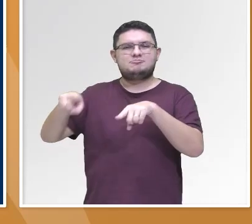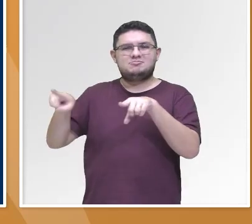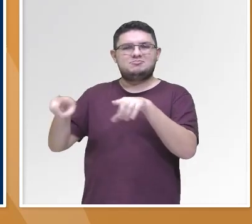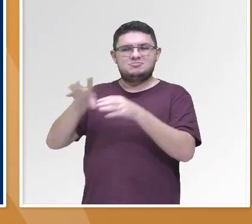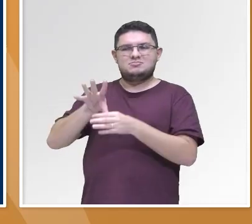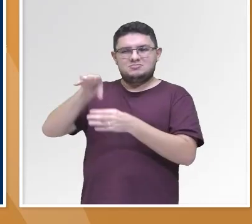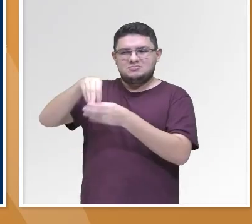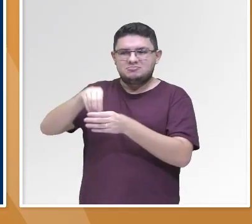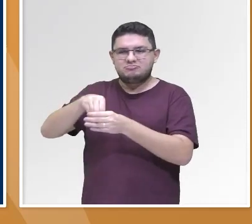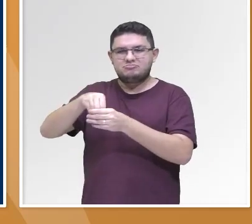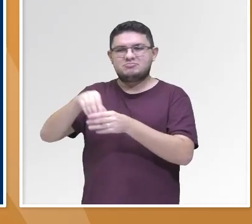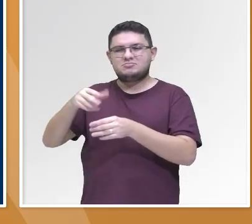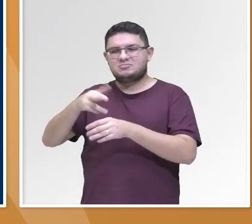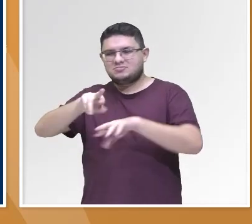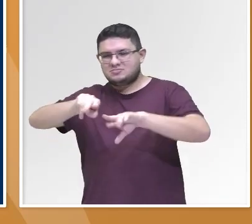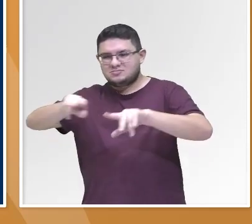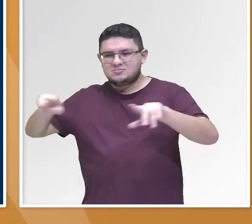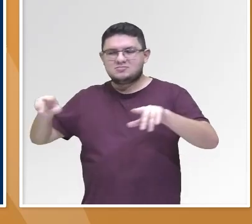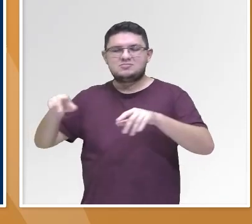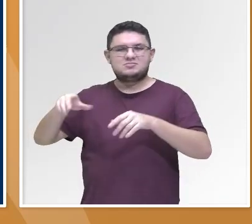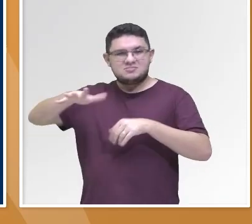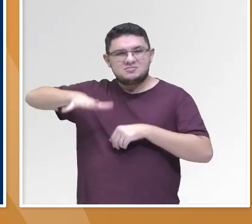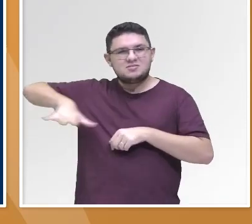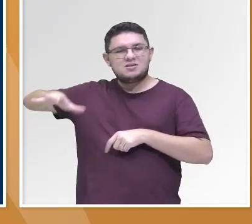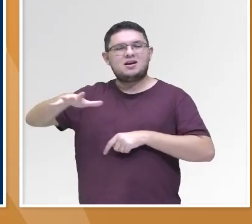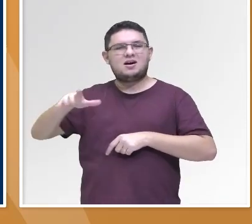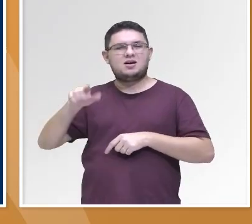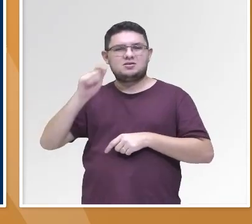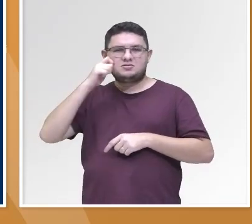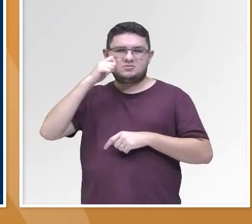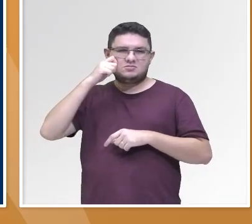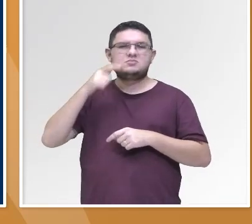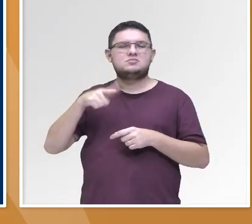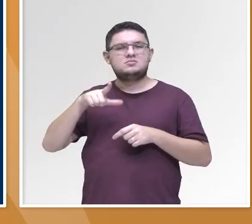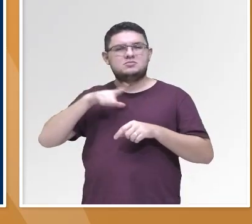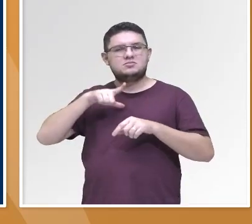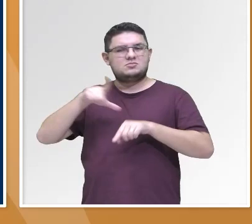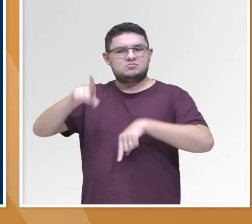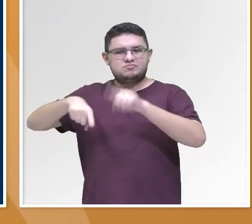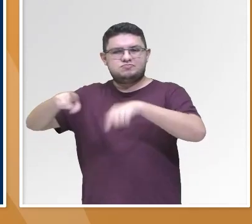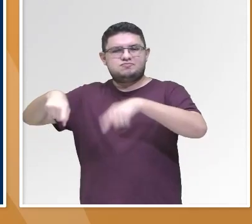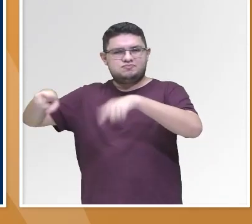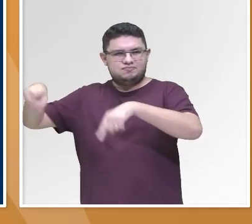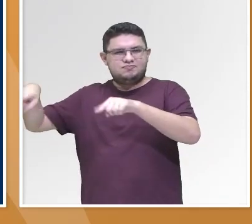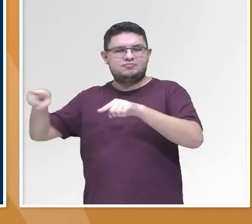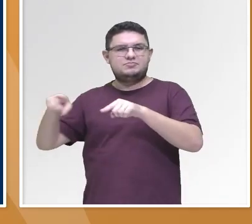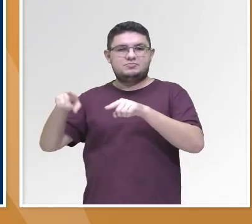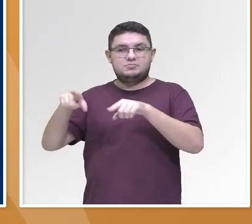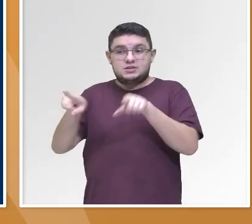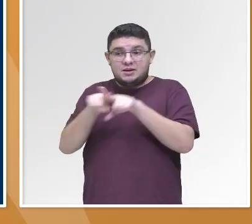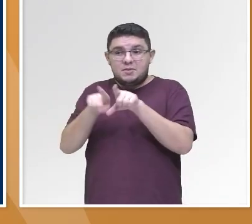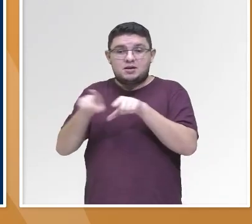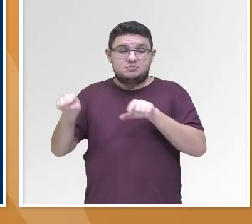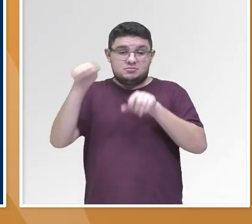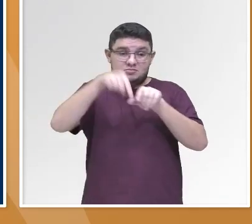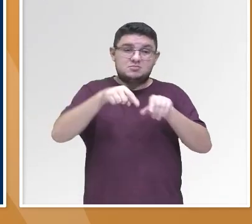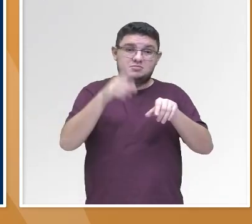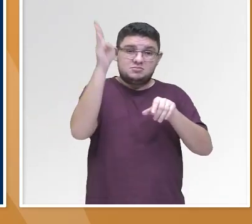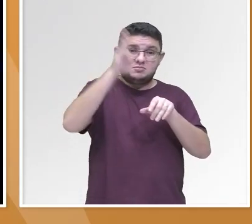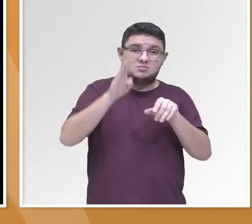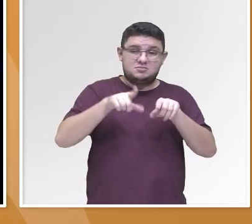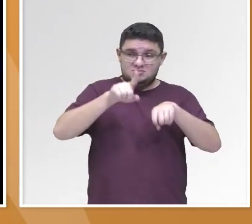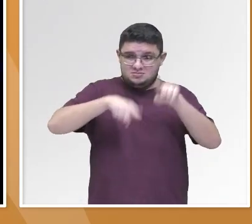diversidade cultural muito grande dentro do continente africano e que essa diversidade também foi trazida devido ao quê? Que pessoas